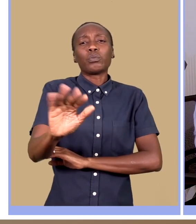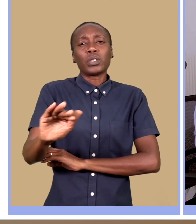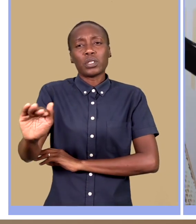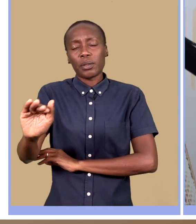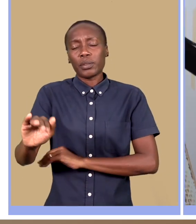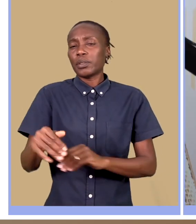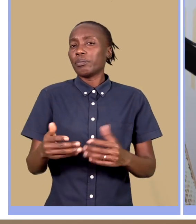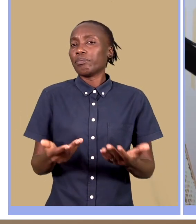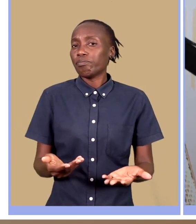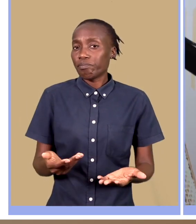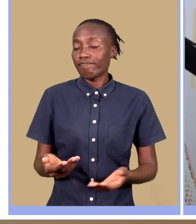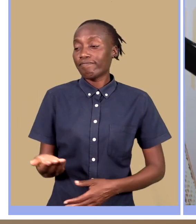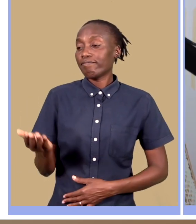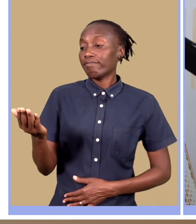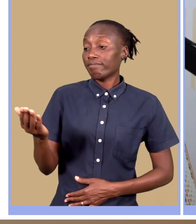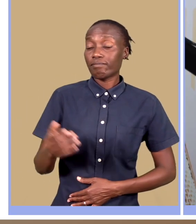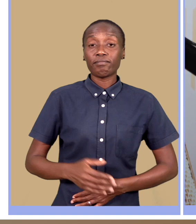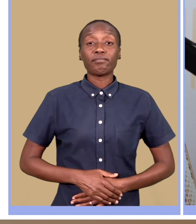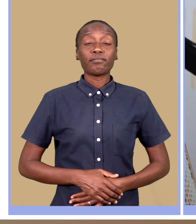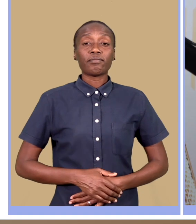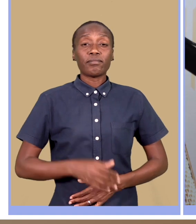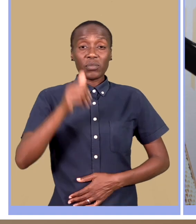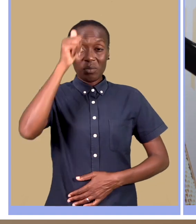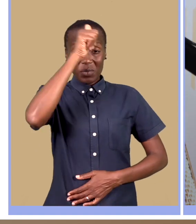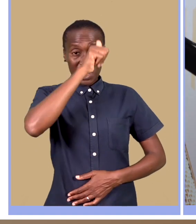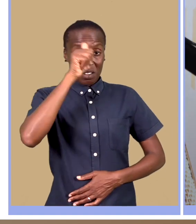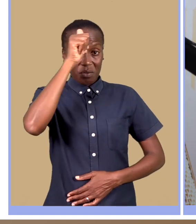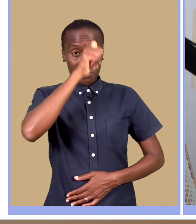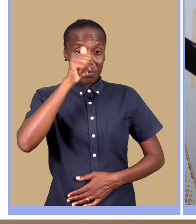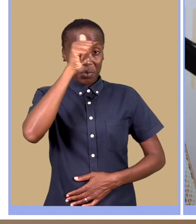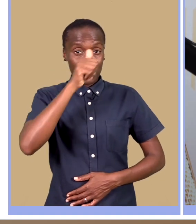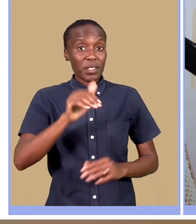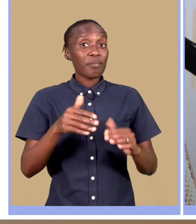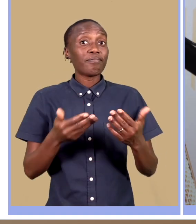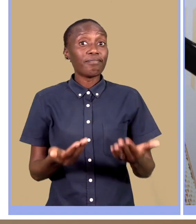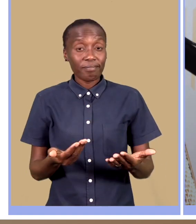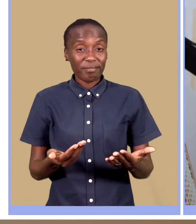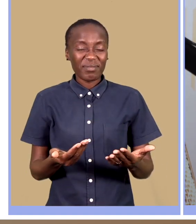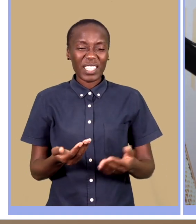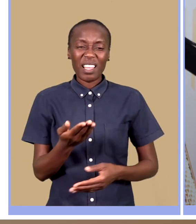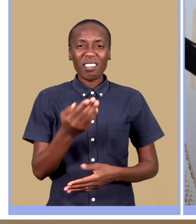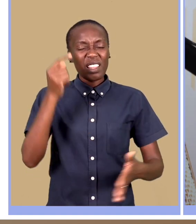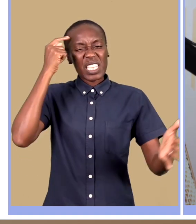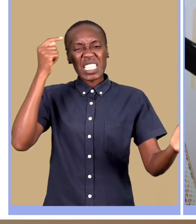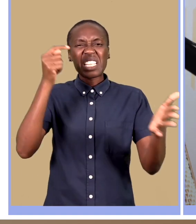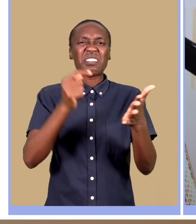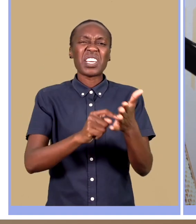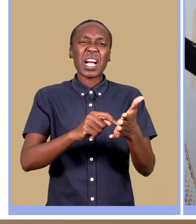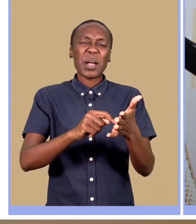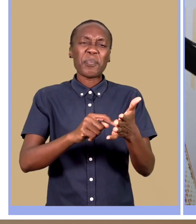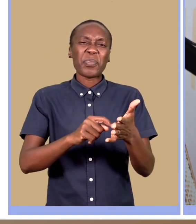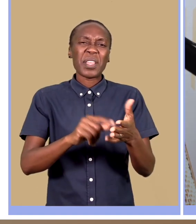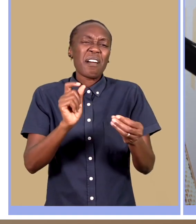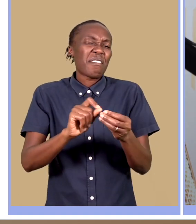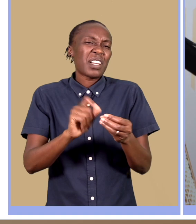na comunidade. Exatamente. E felizmente a academia, por assim dizer, é um campo neutro. É